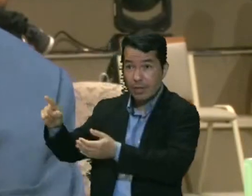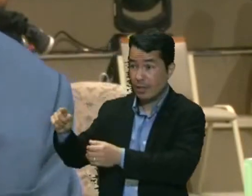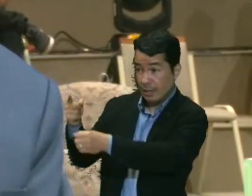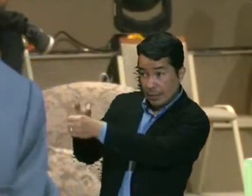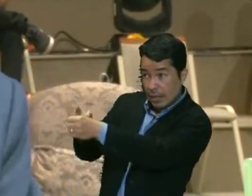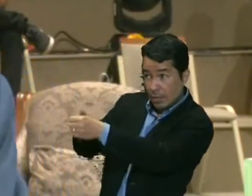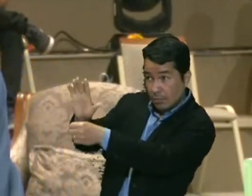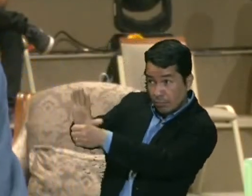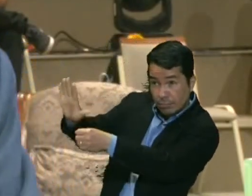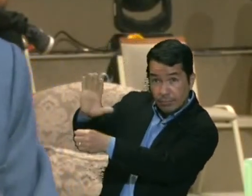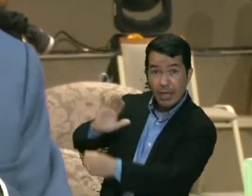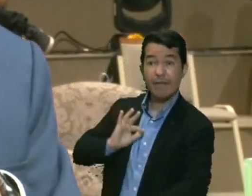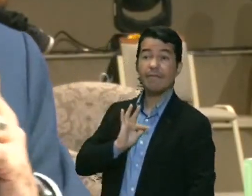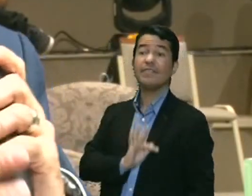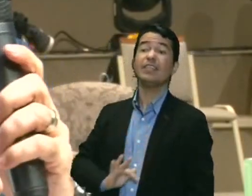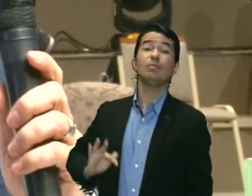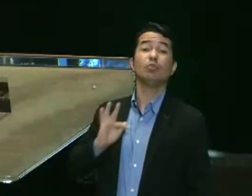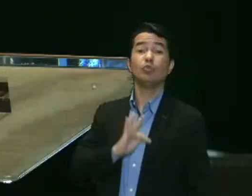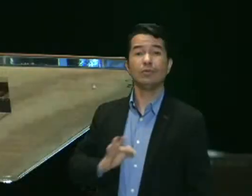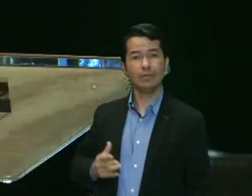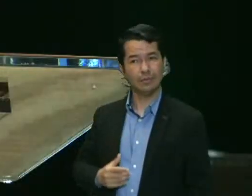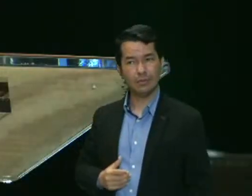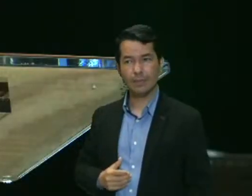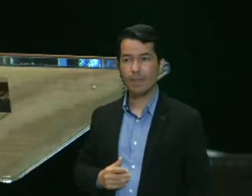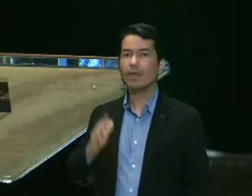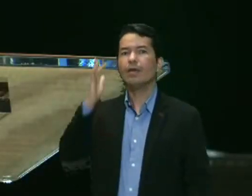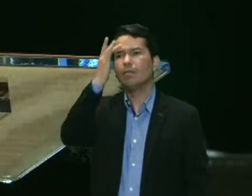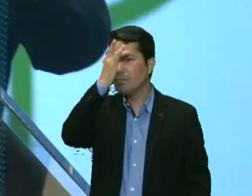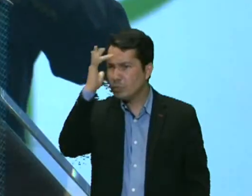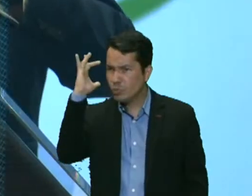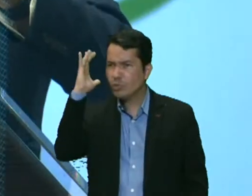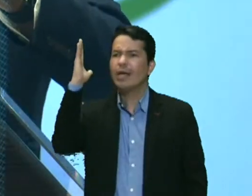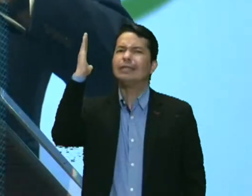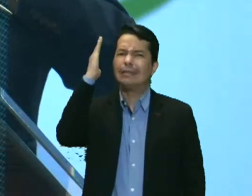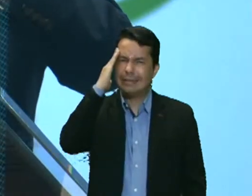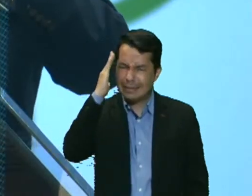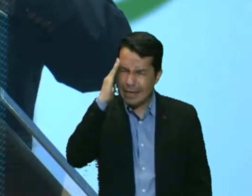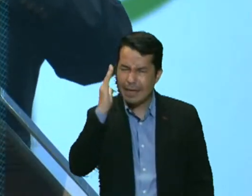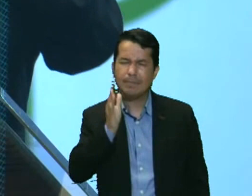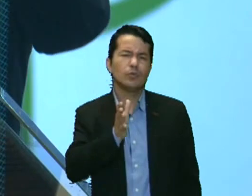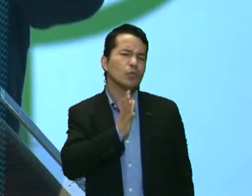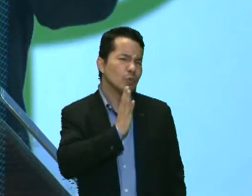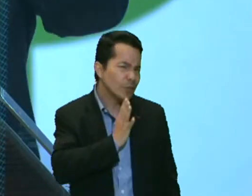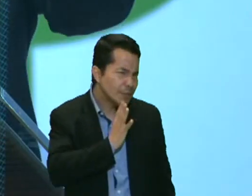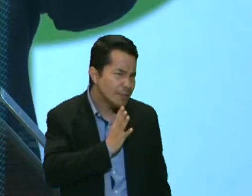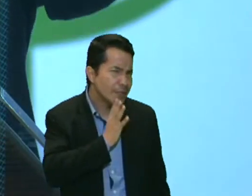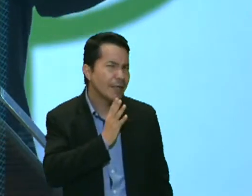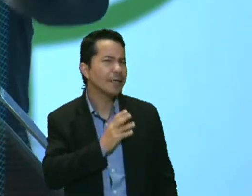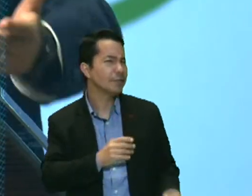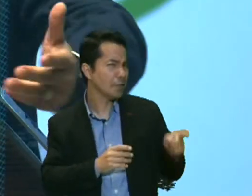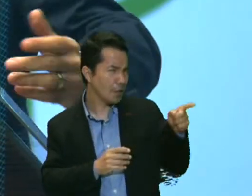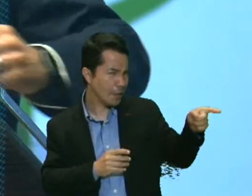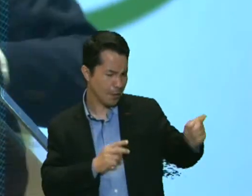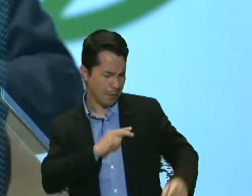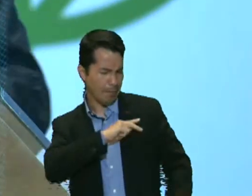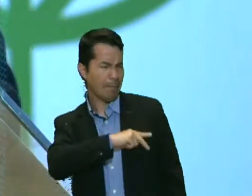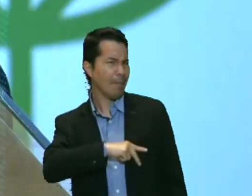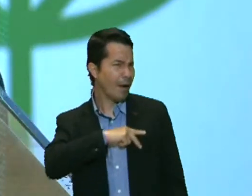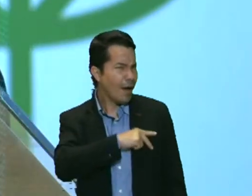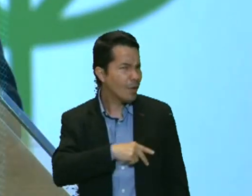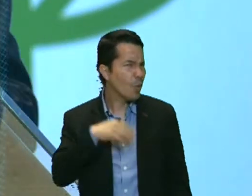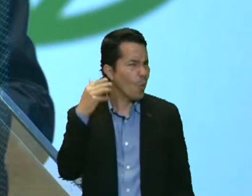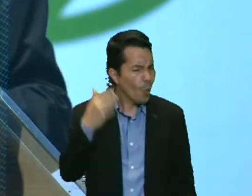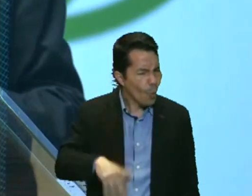que Paulo estava falando e aconselhando não eram palavras ditas de experiências de outras